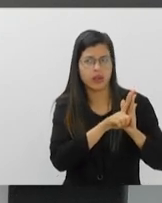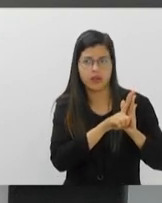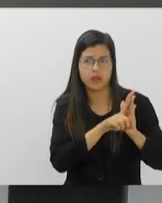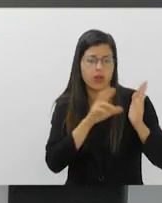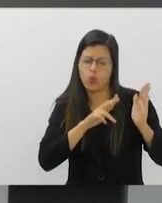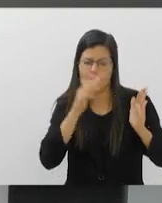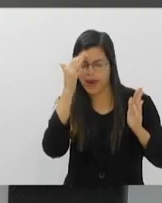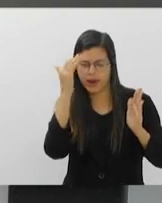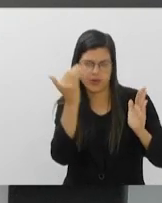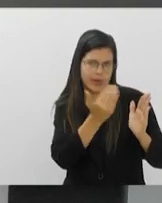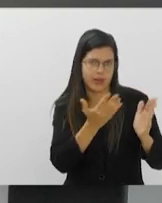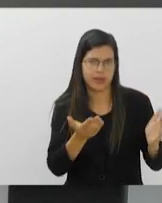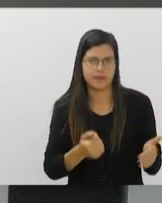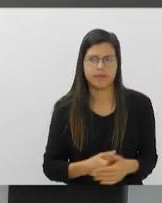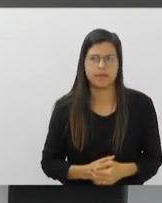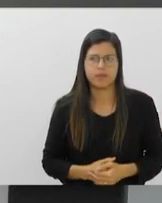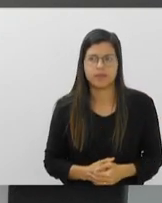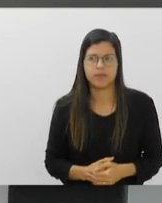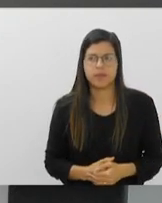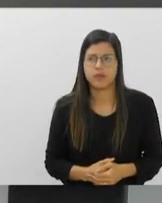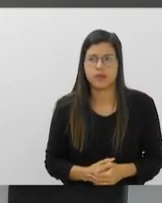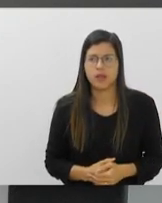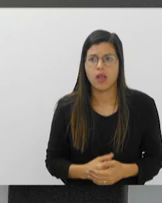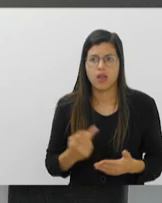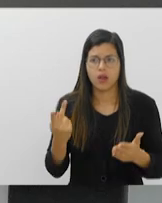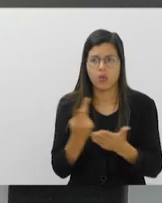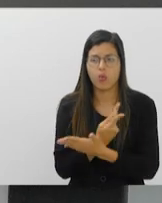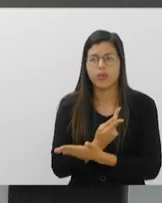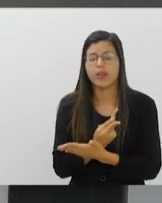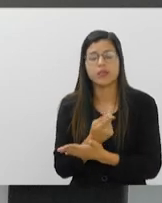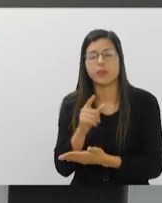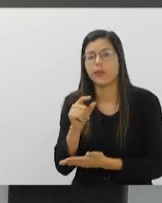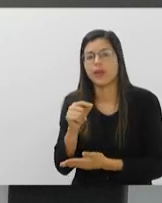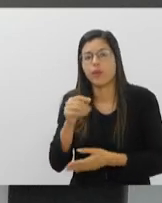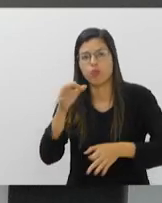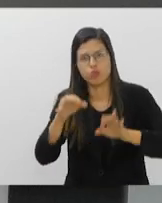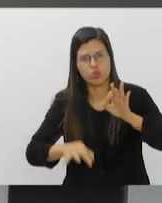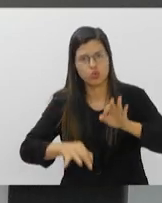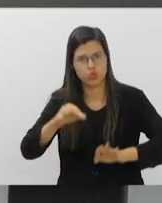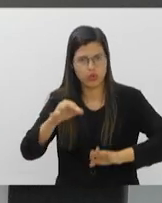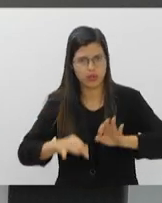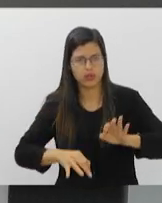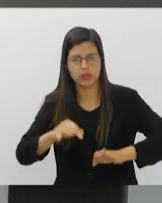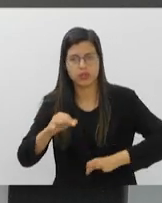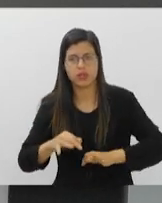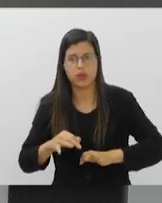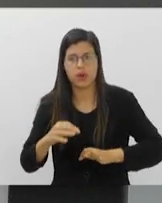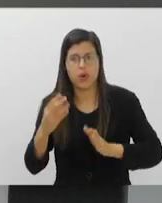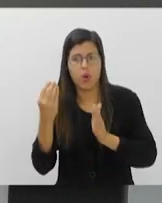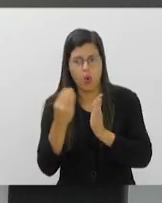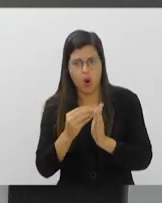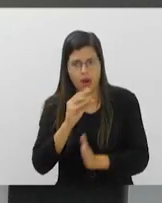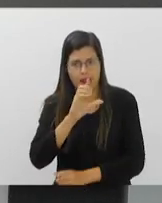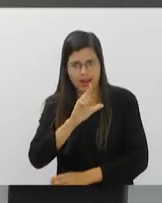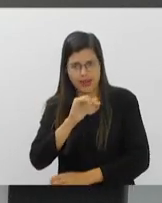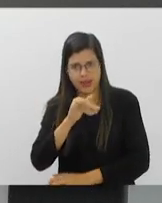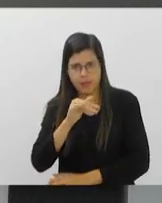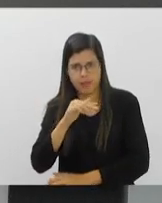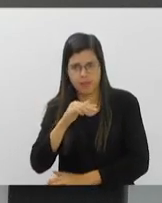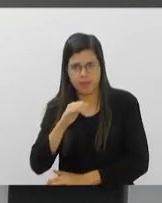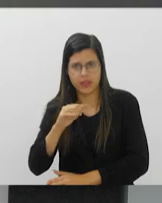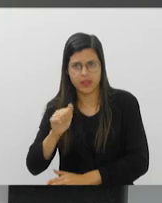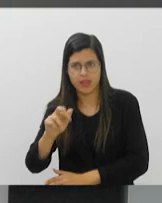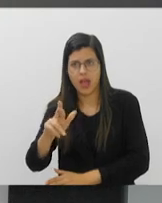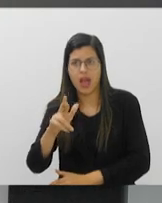cumprido E aí AC acontece isso olha o juiz ele até dá a colocação liminar mas ele fala olha isso aqui